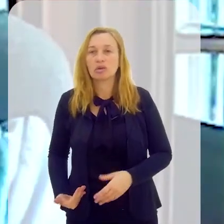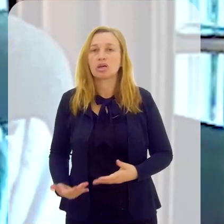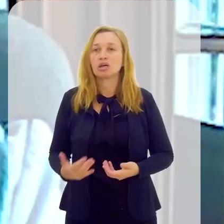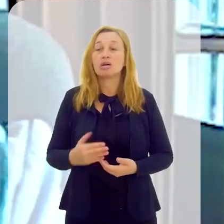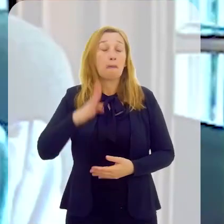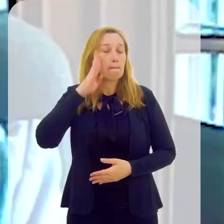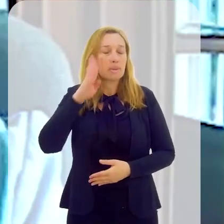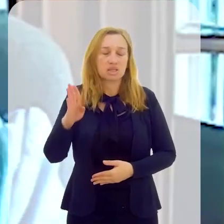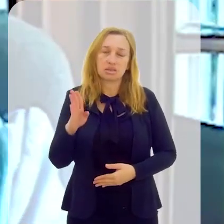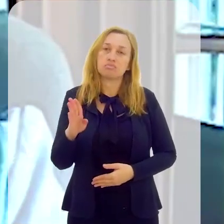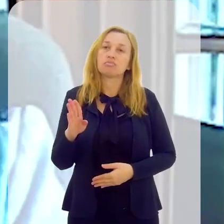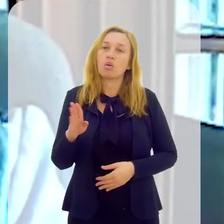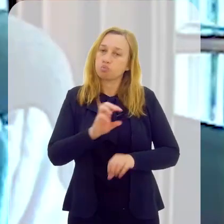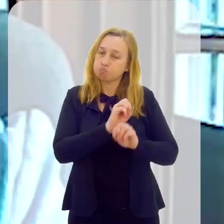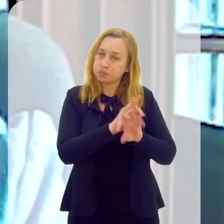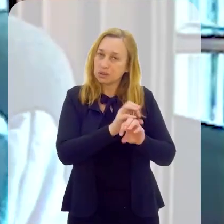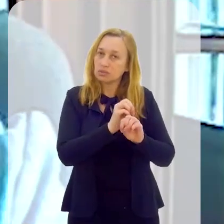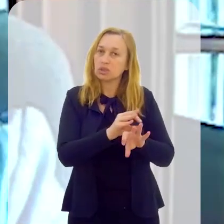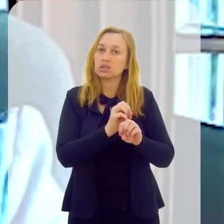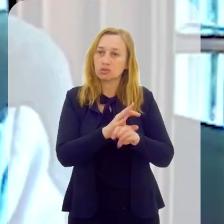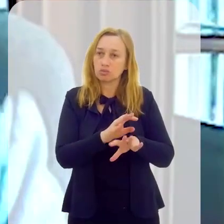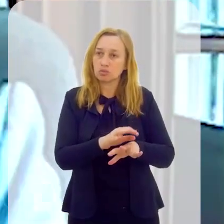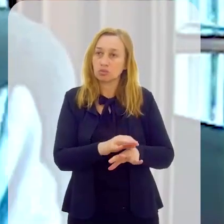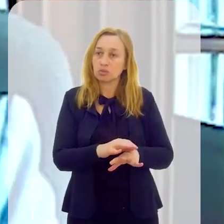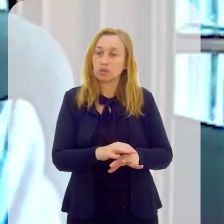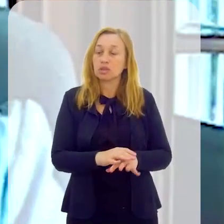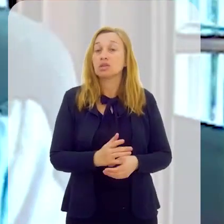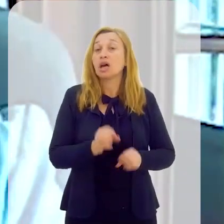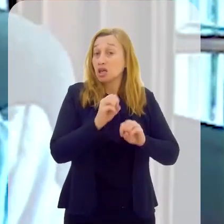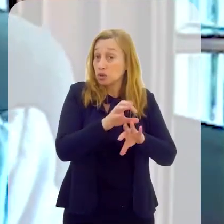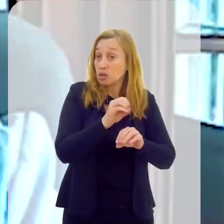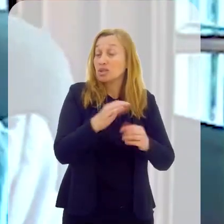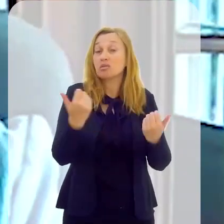segurança pública ela é fundamental para a